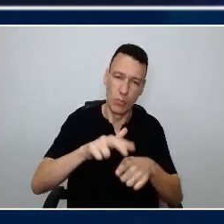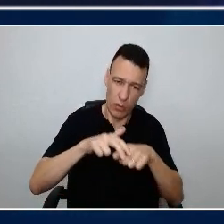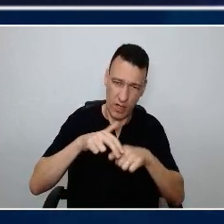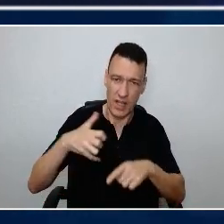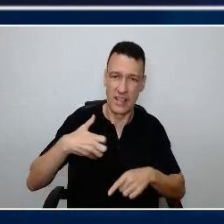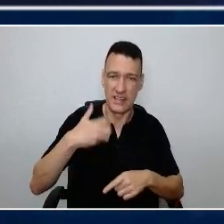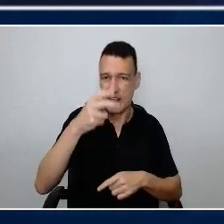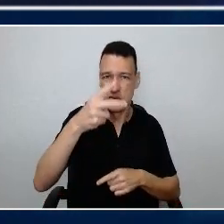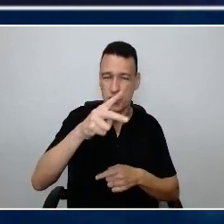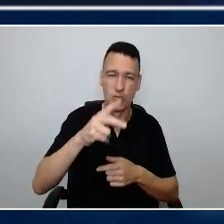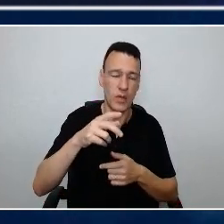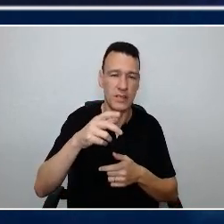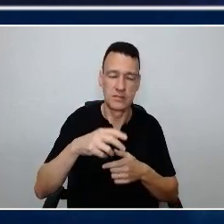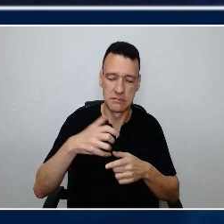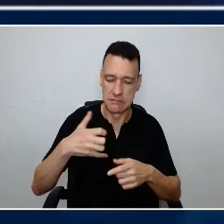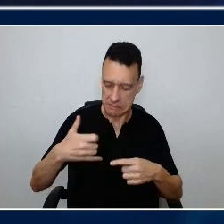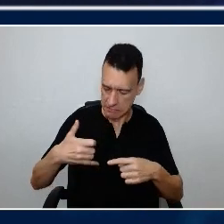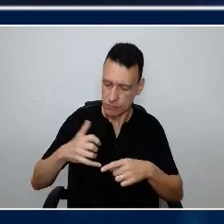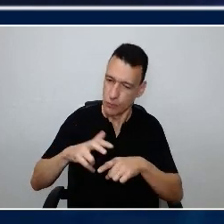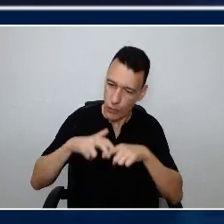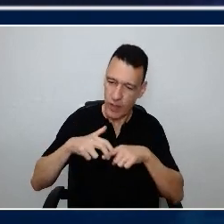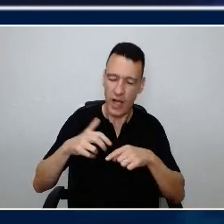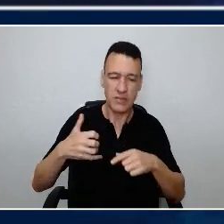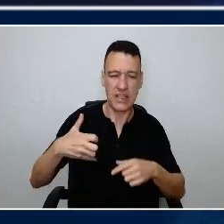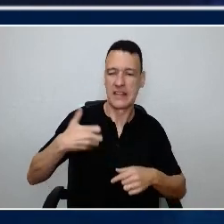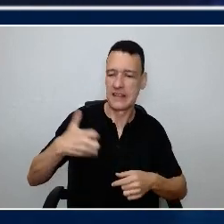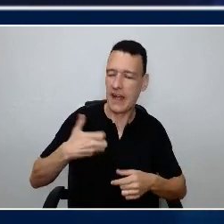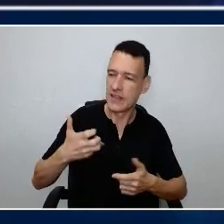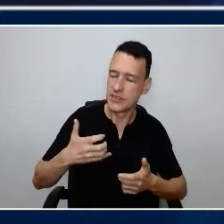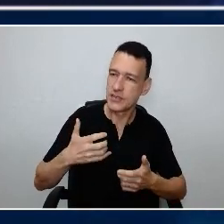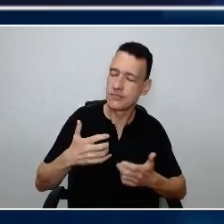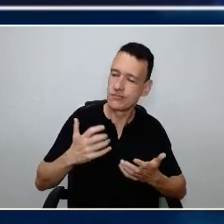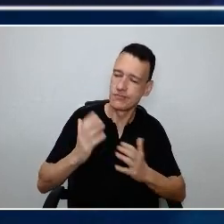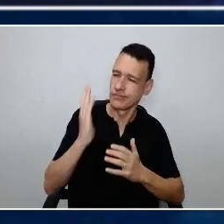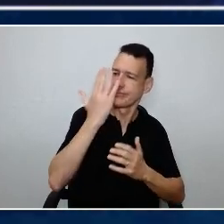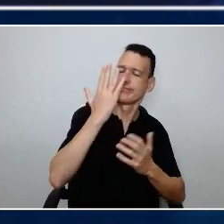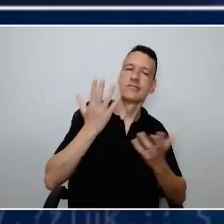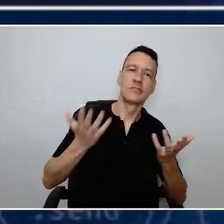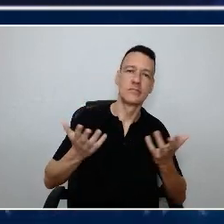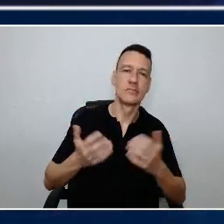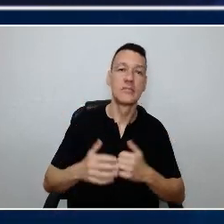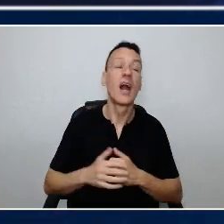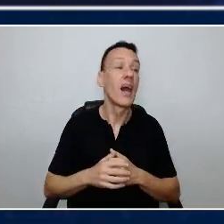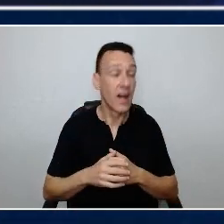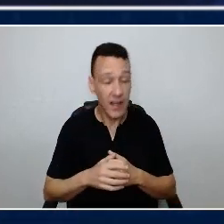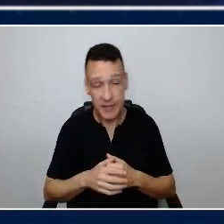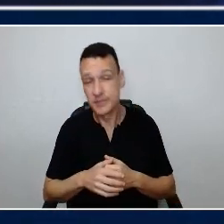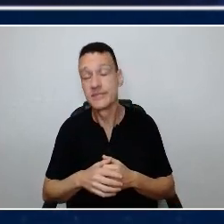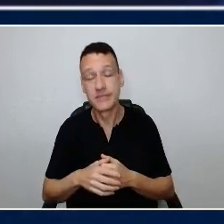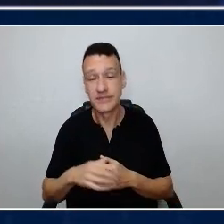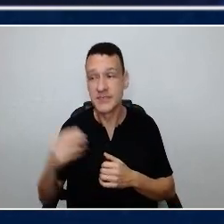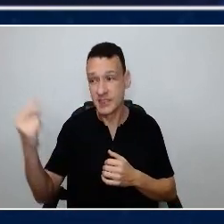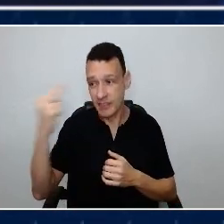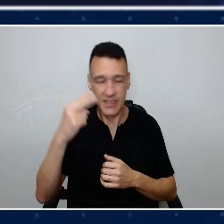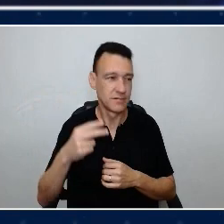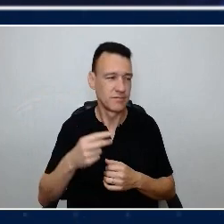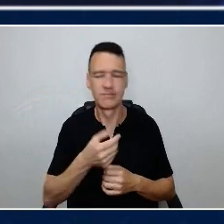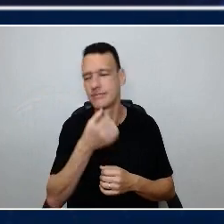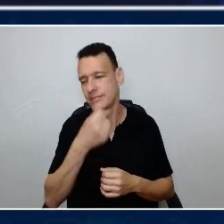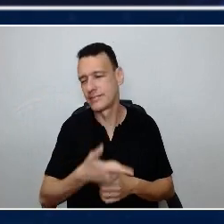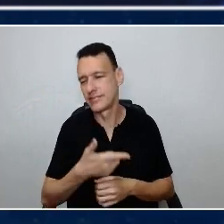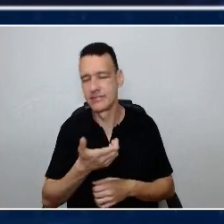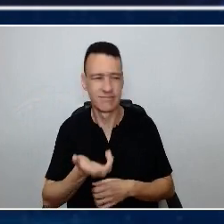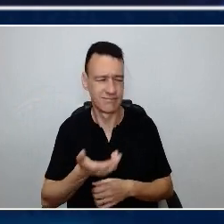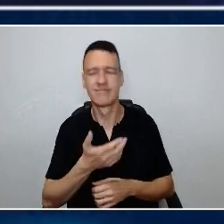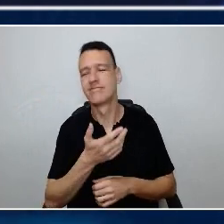fechou e não é por causa do meu conhecimento nem nada é por causa da minha idade eles não levam você a sério não leva a sério não levam a sério eles levam você como se